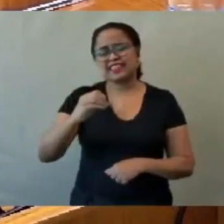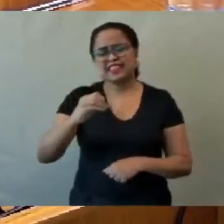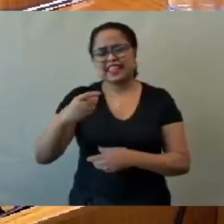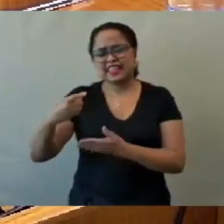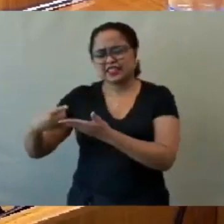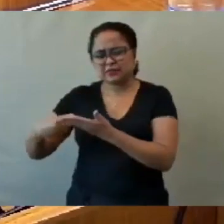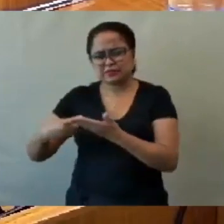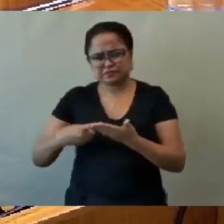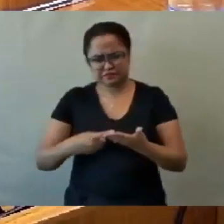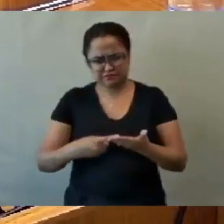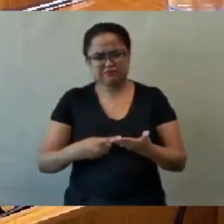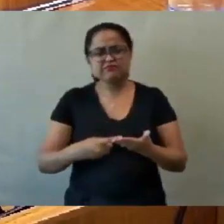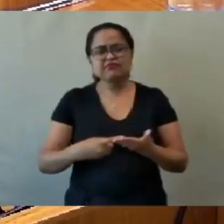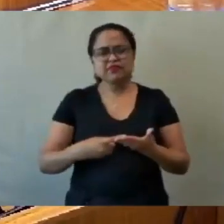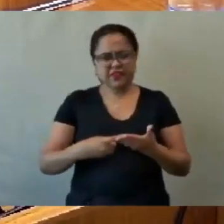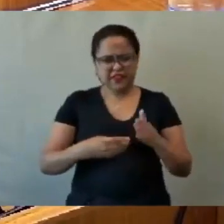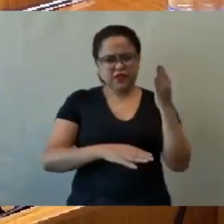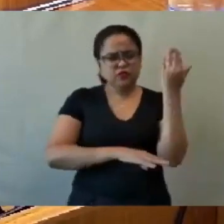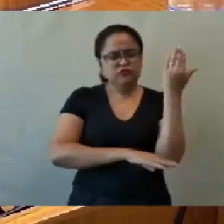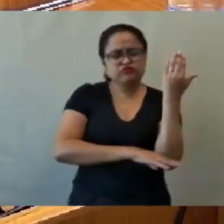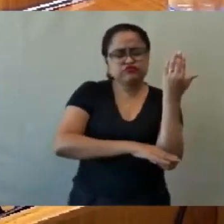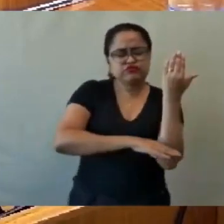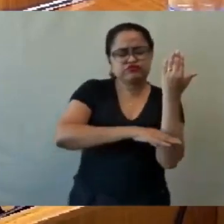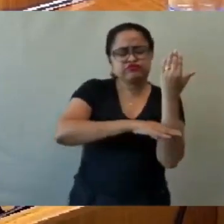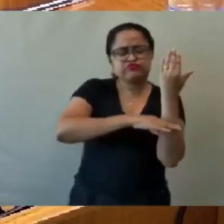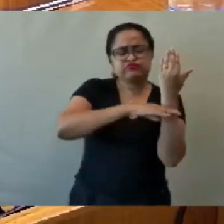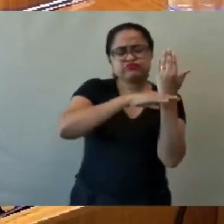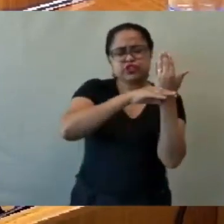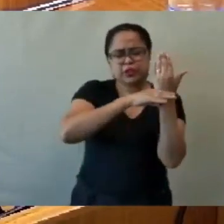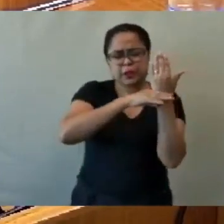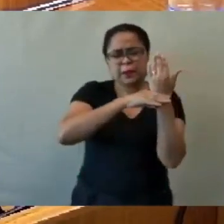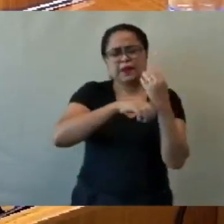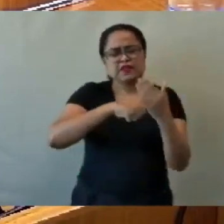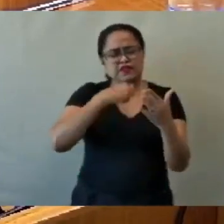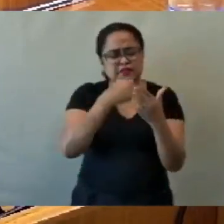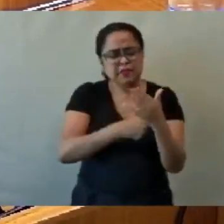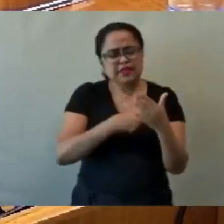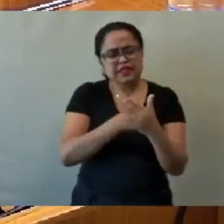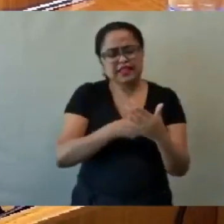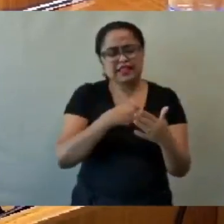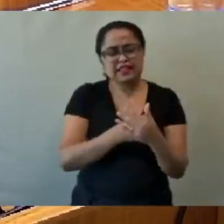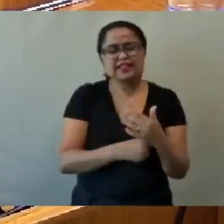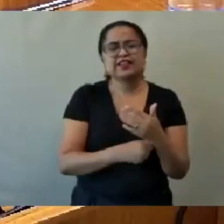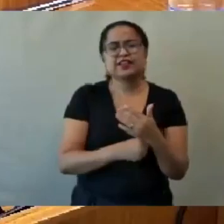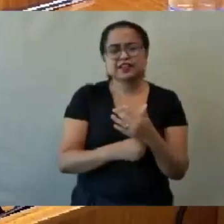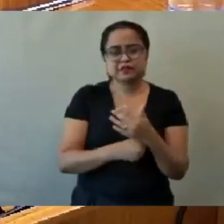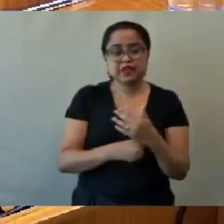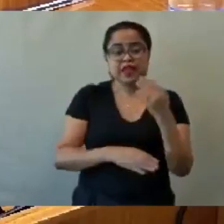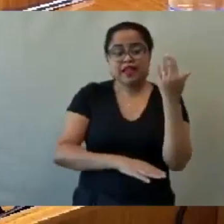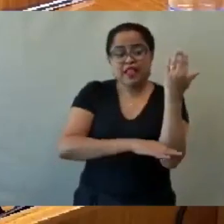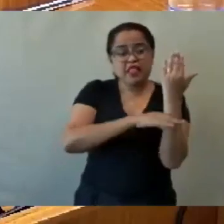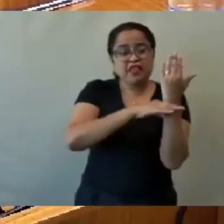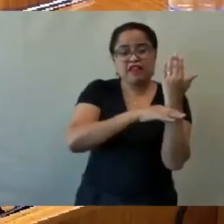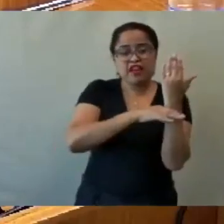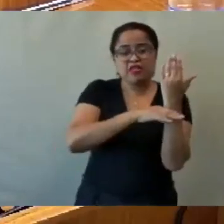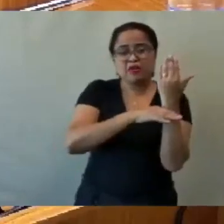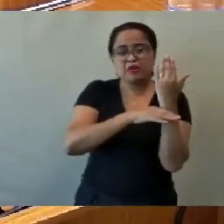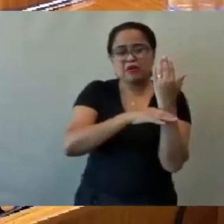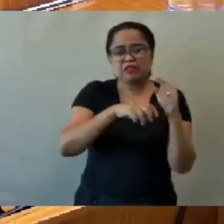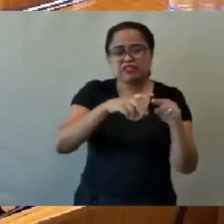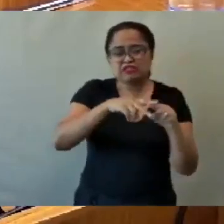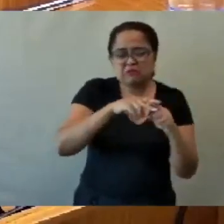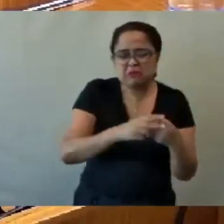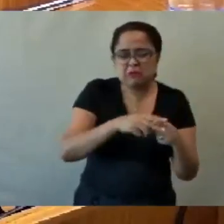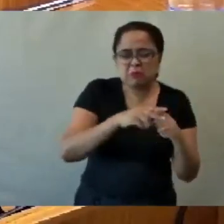elevador, não, nós batalhamos muito, sabe, Isa? Elevador que estava sem funcionar. Nós fizemos muito